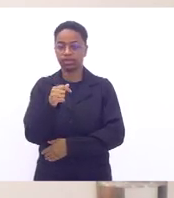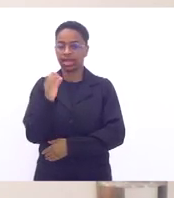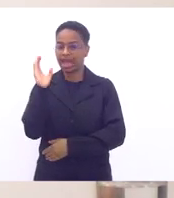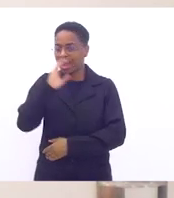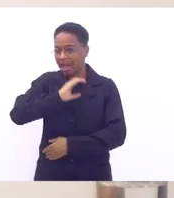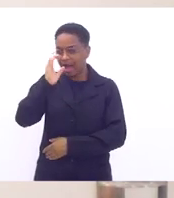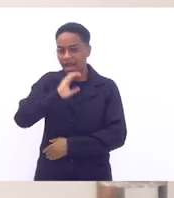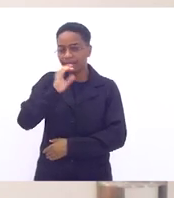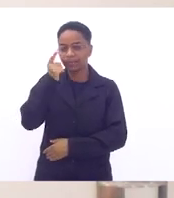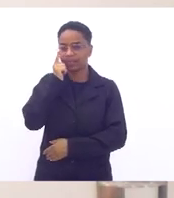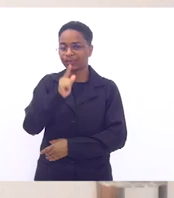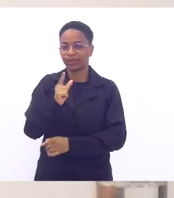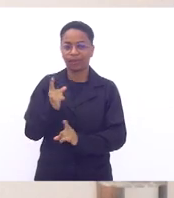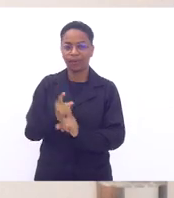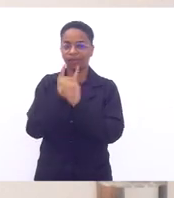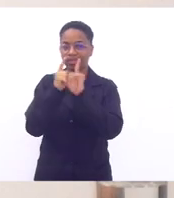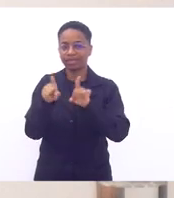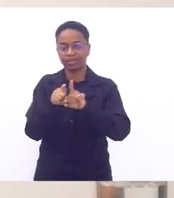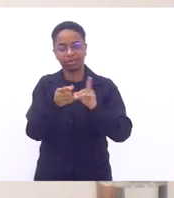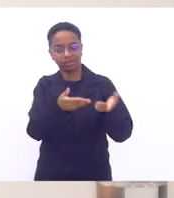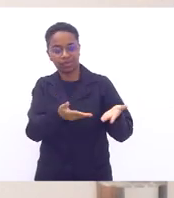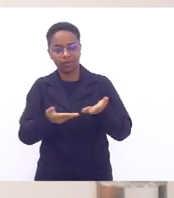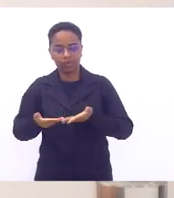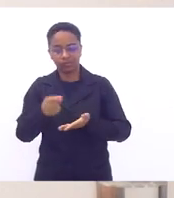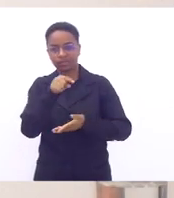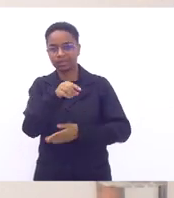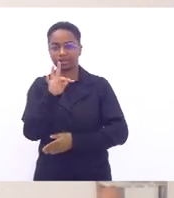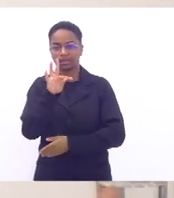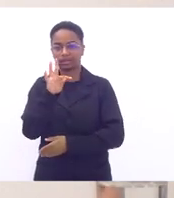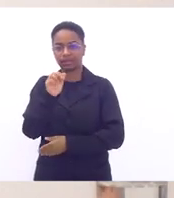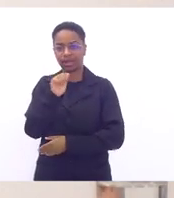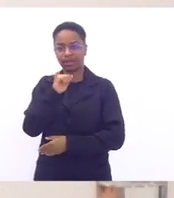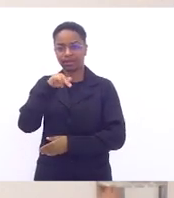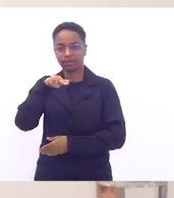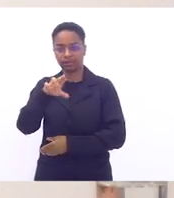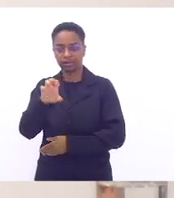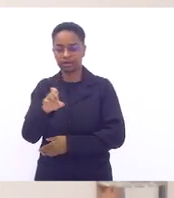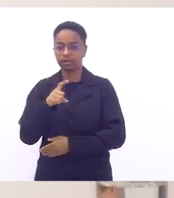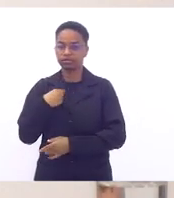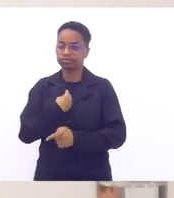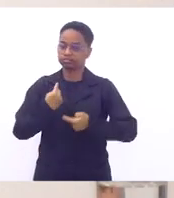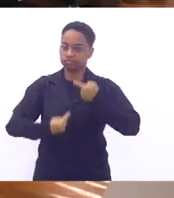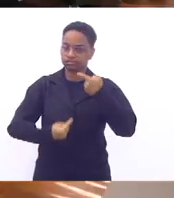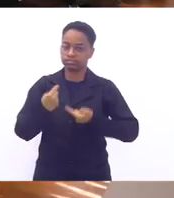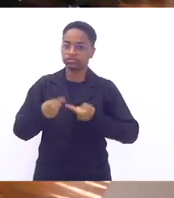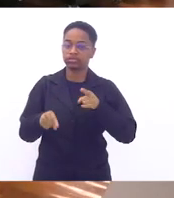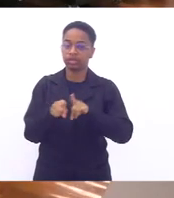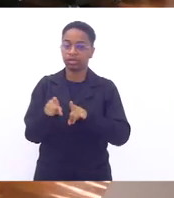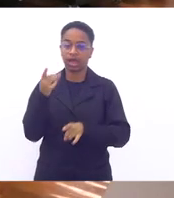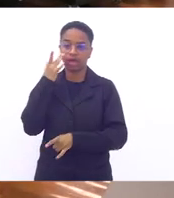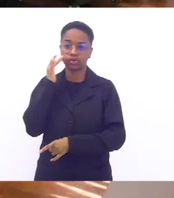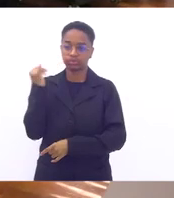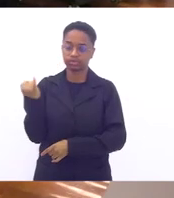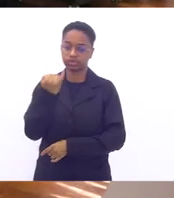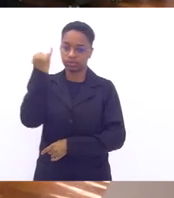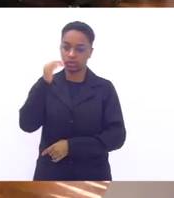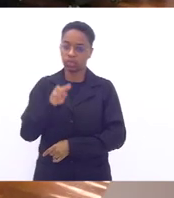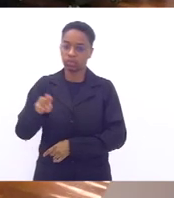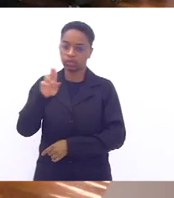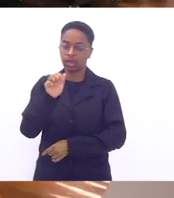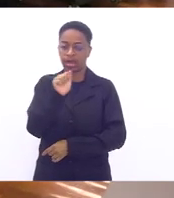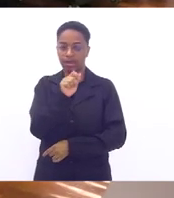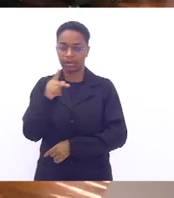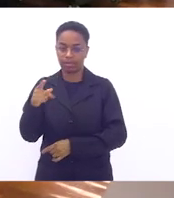trouxe a Taiane aqui a gente discutiu e achou por bem utilizar o legisla aqui porque é uma forma